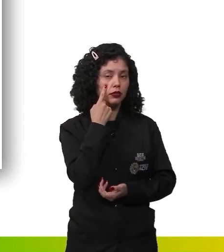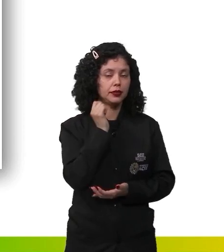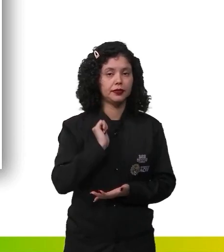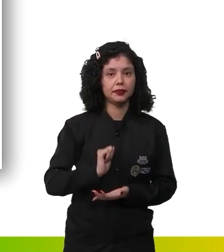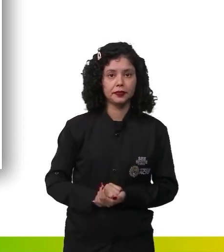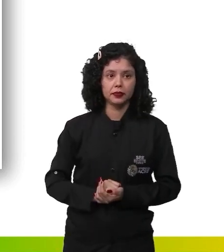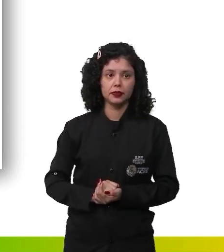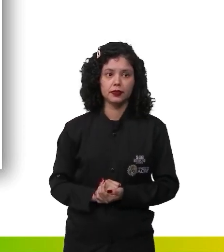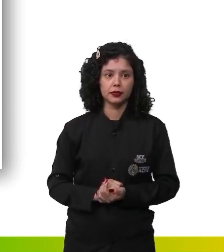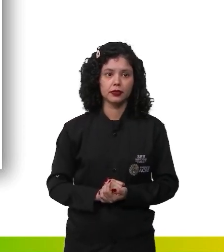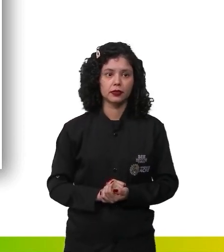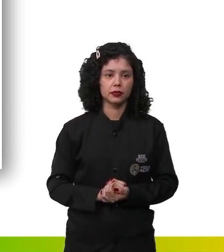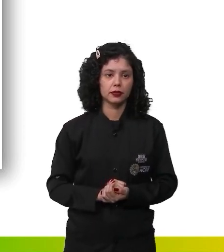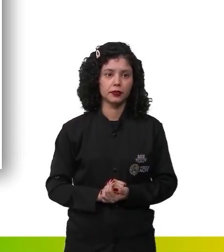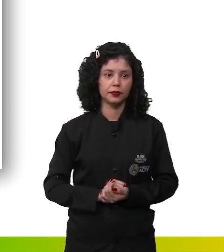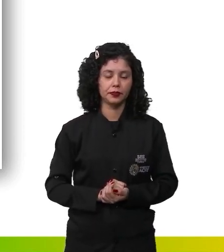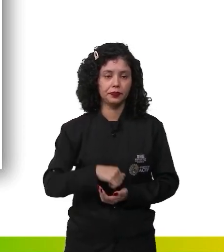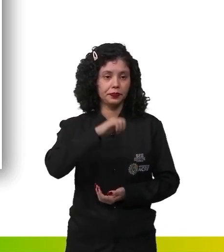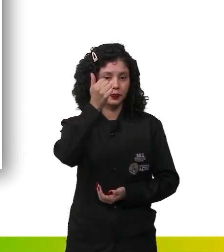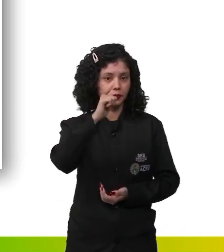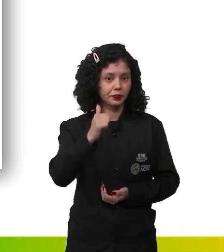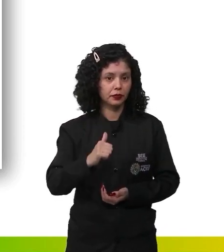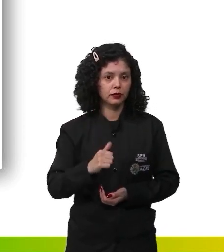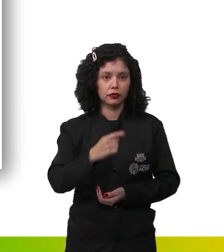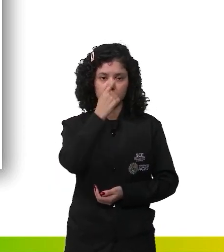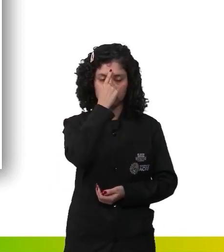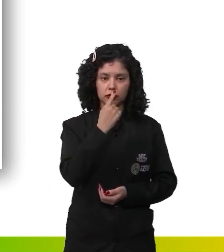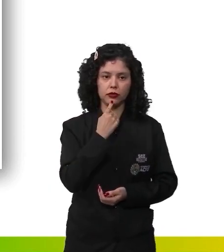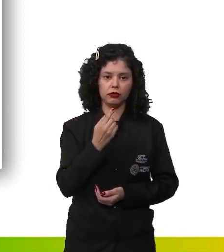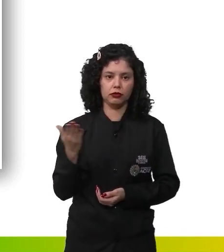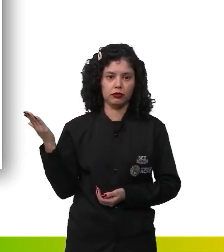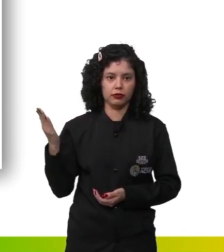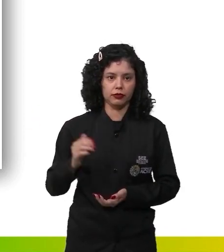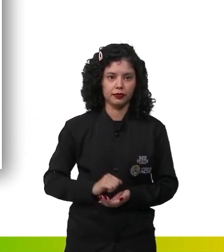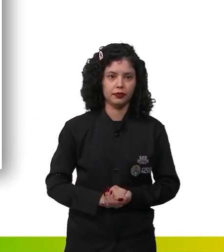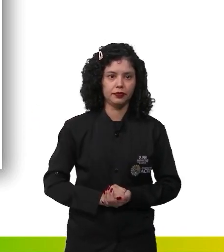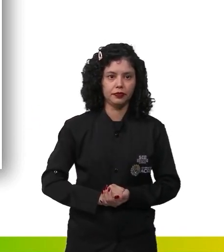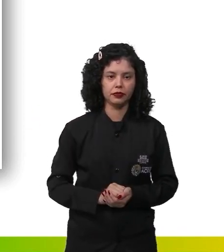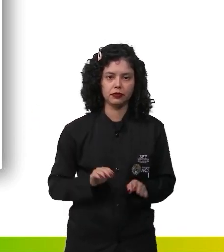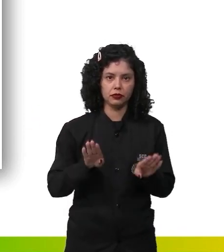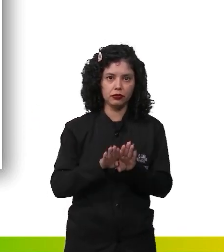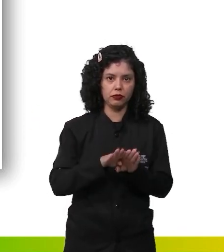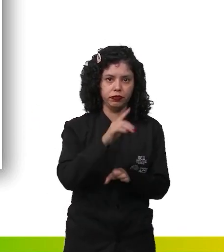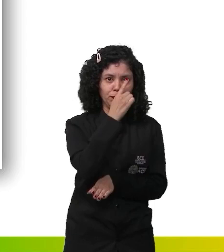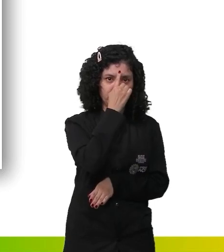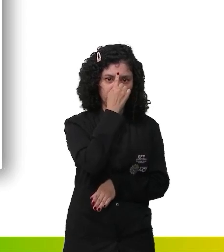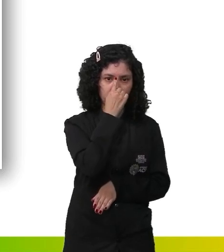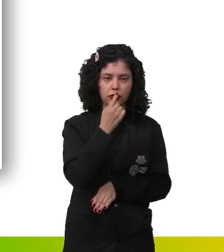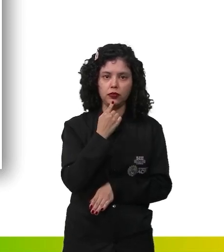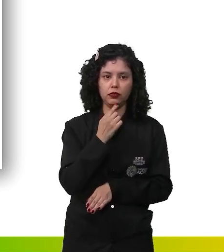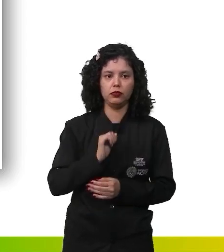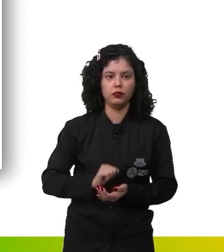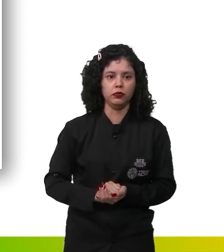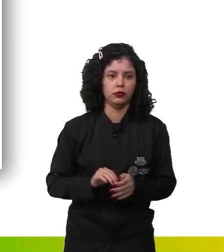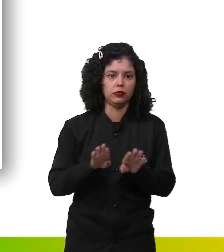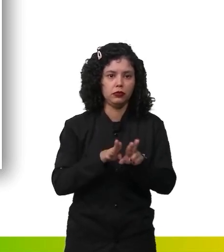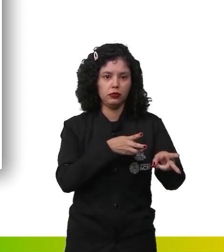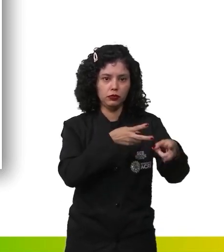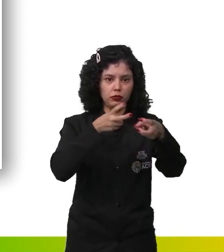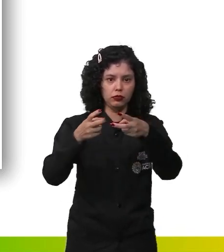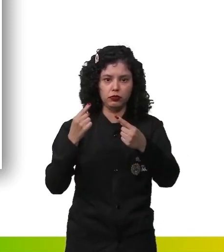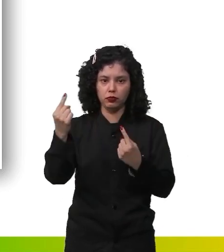atenção. Eu tenho aqui, vamos analisar primeiro a imagem. Eu tenho uma imagem que vocês percebem justamente